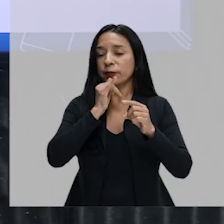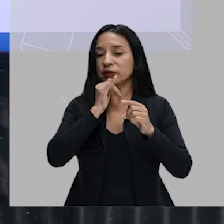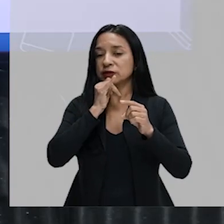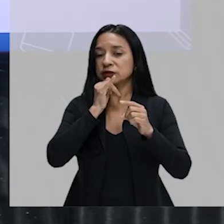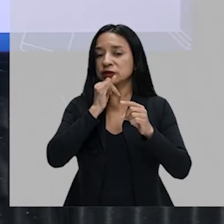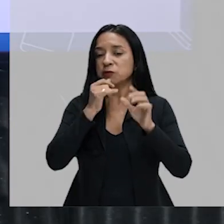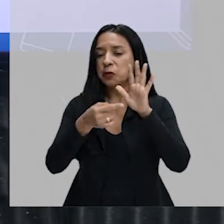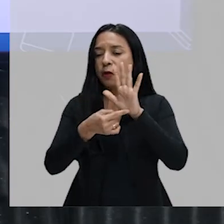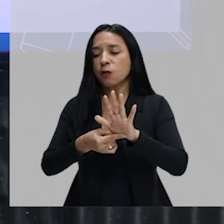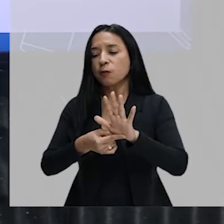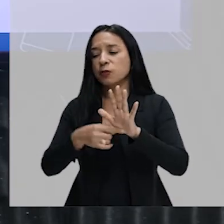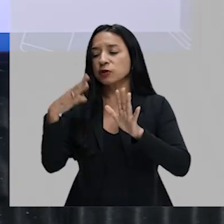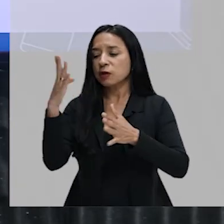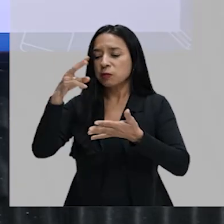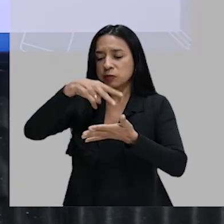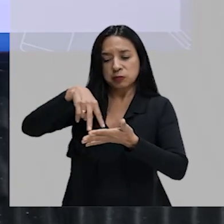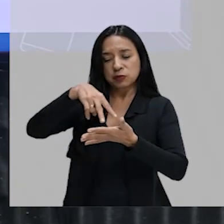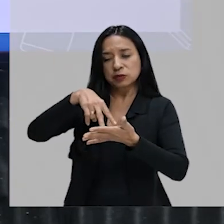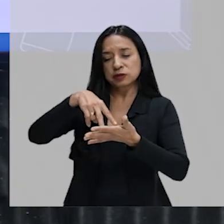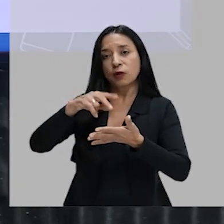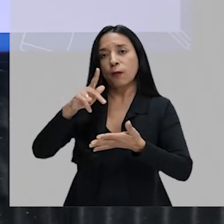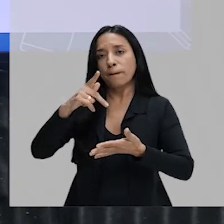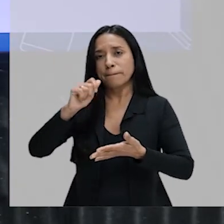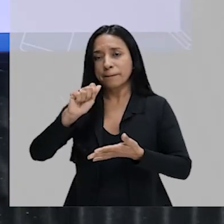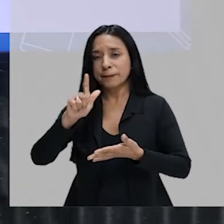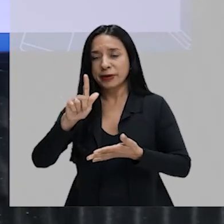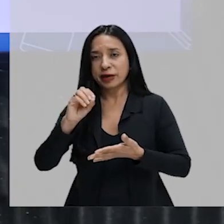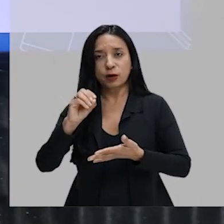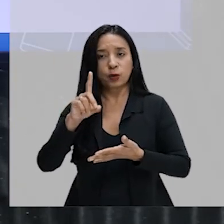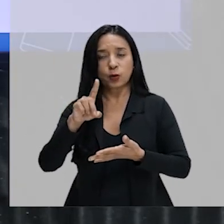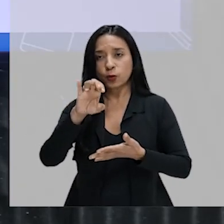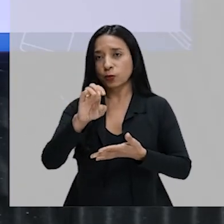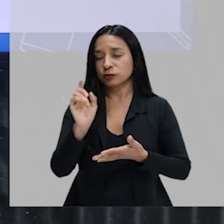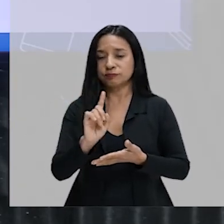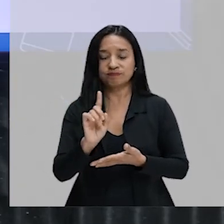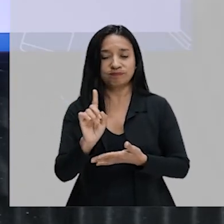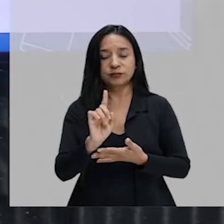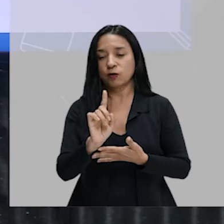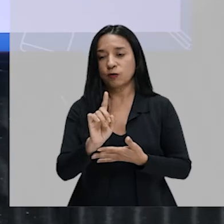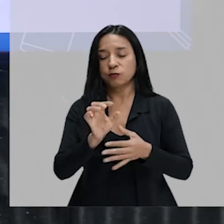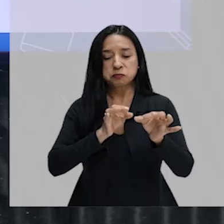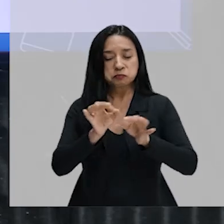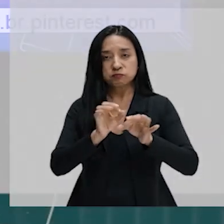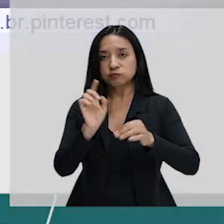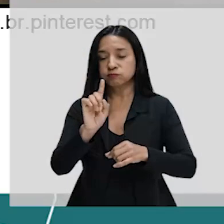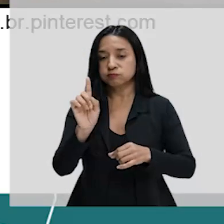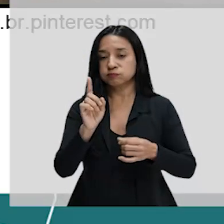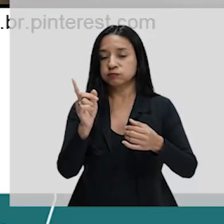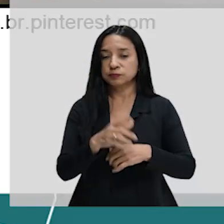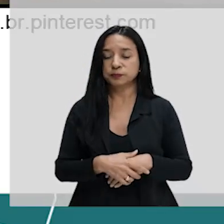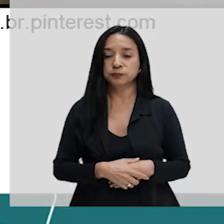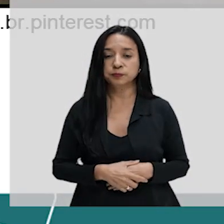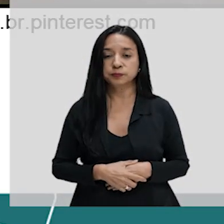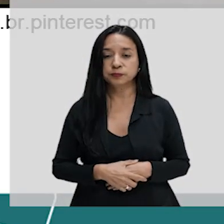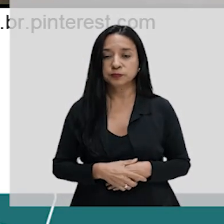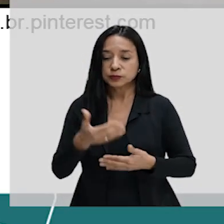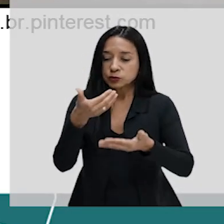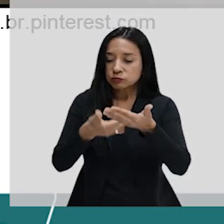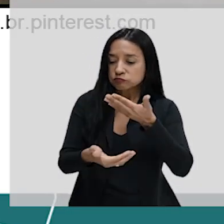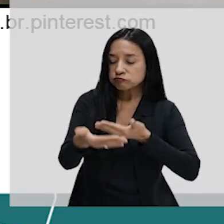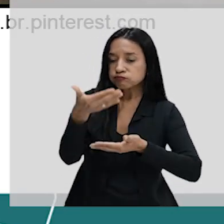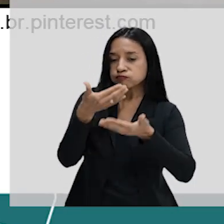é rigorosamente selecionada para estimular os ecofatores relacionados com as 5 linhas de